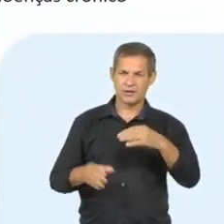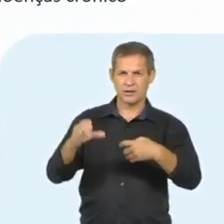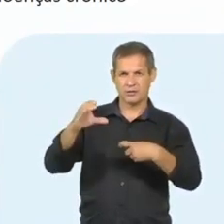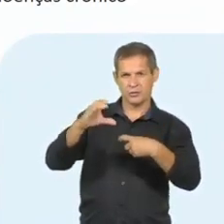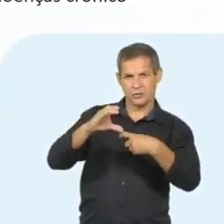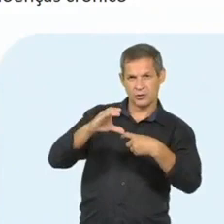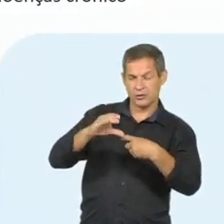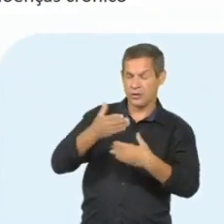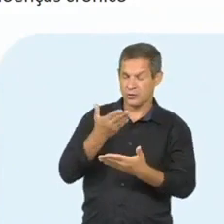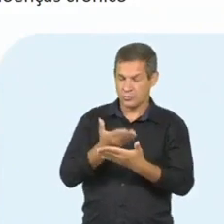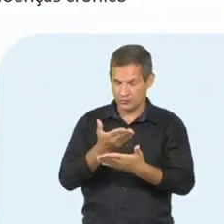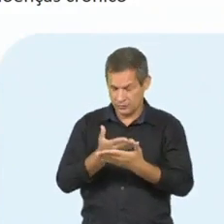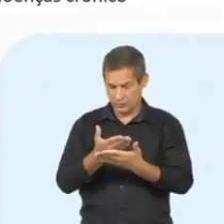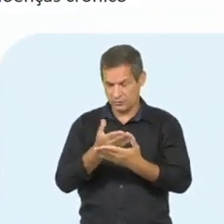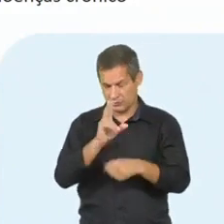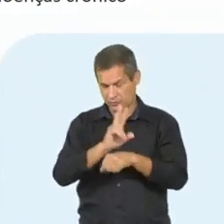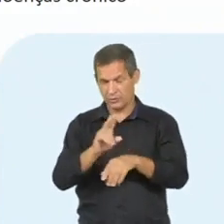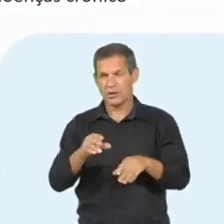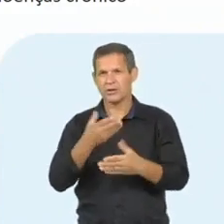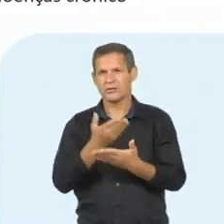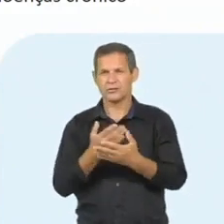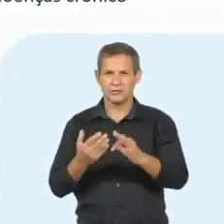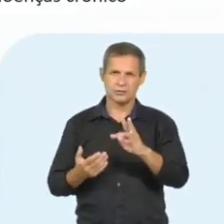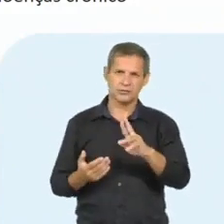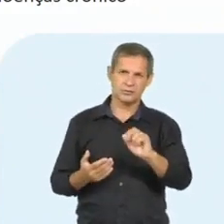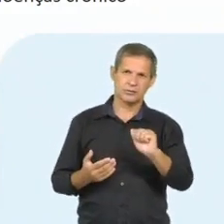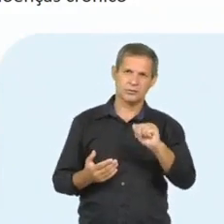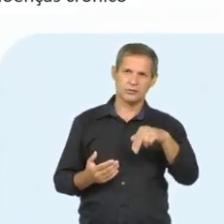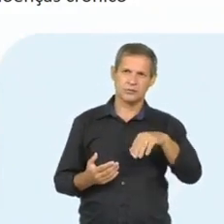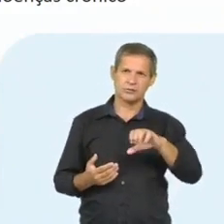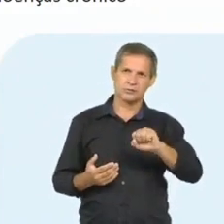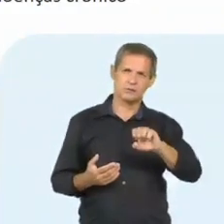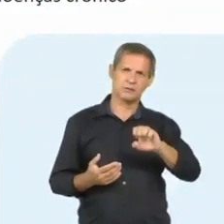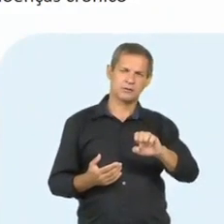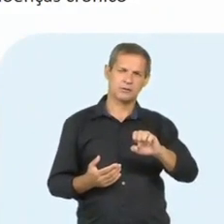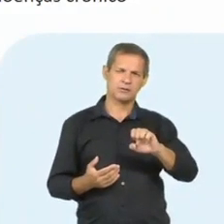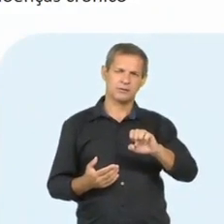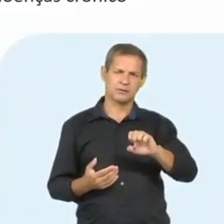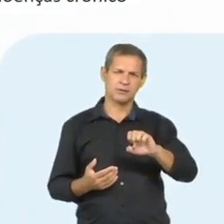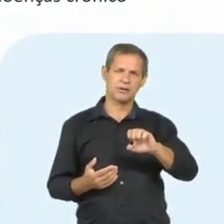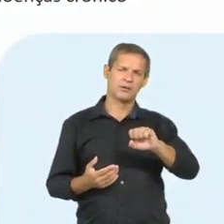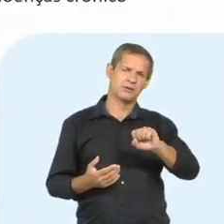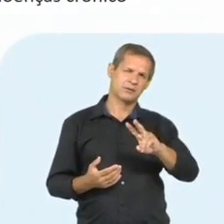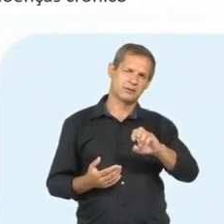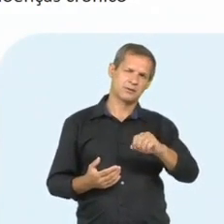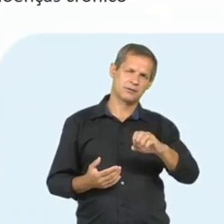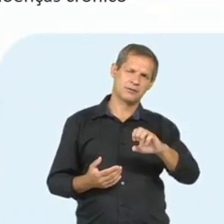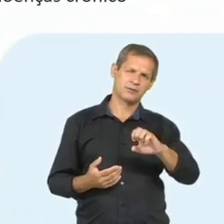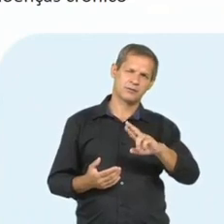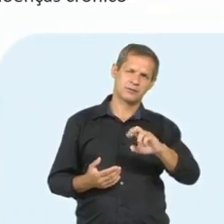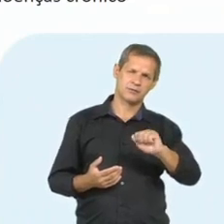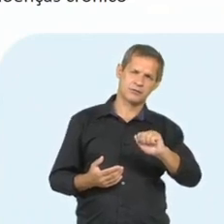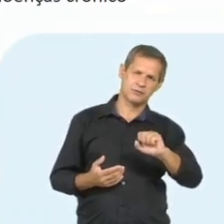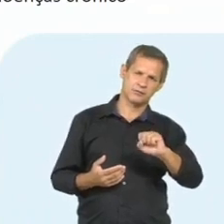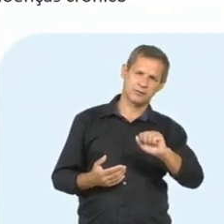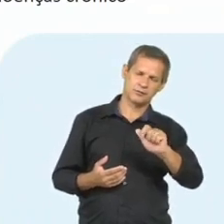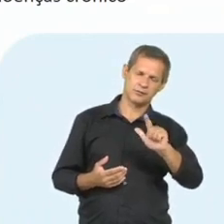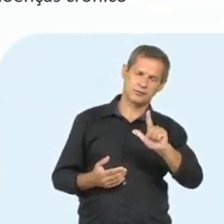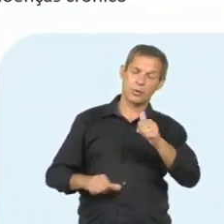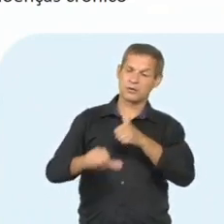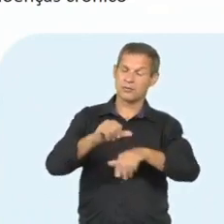estudos casos-controle, estudos transversais, justamente para mudar, né, ter uma noção de como mudar